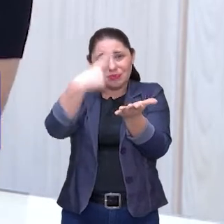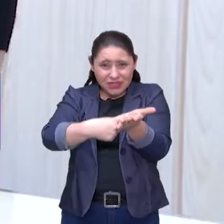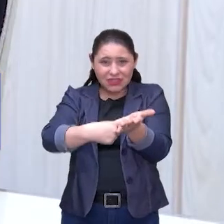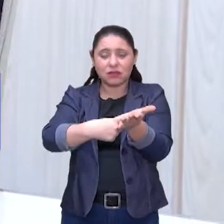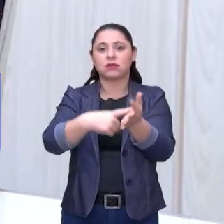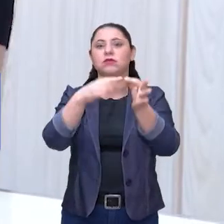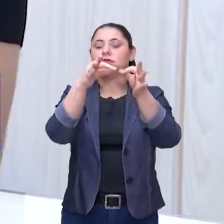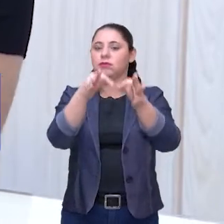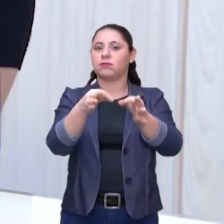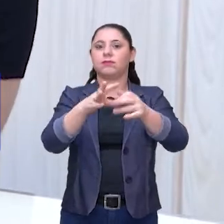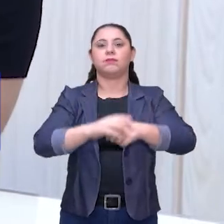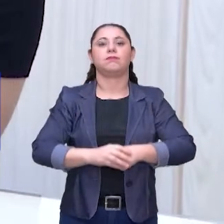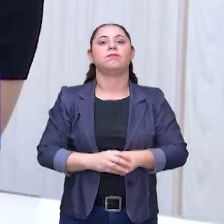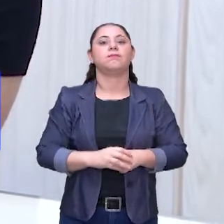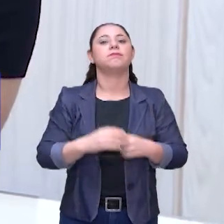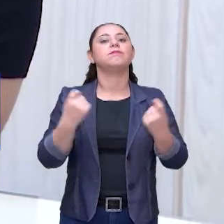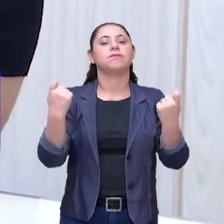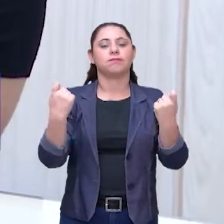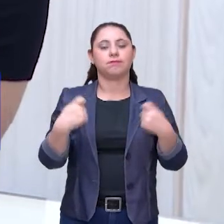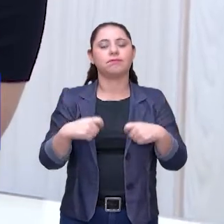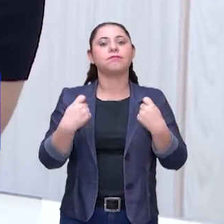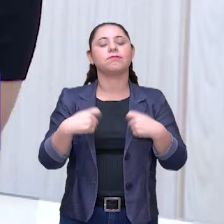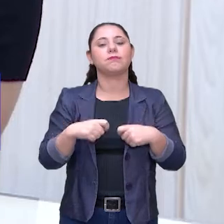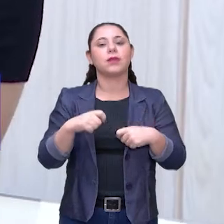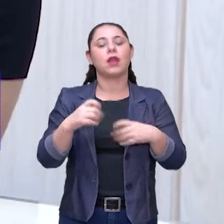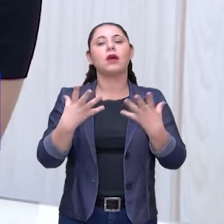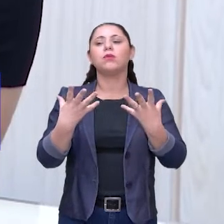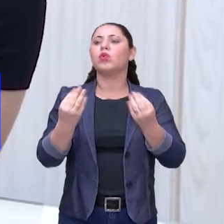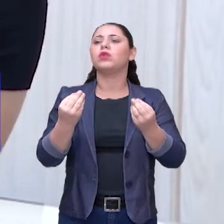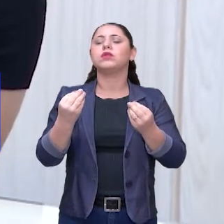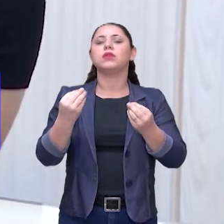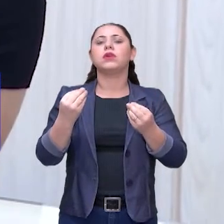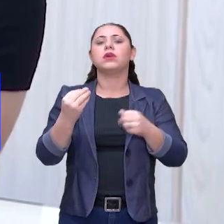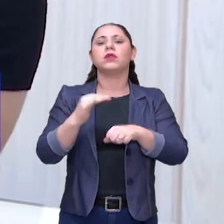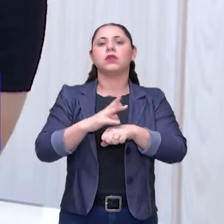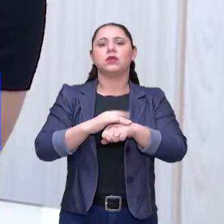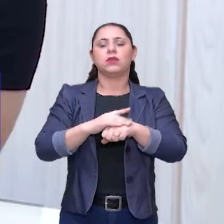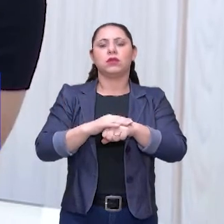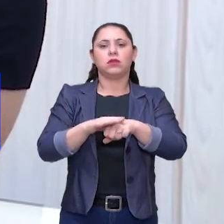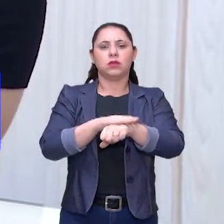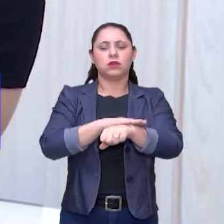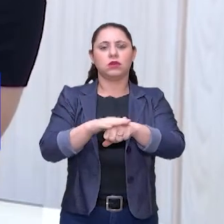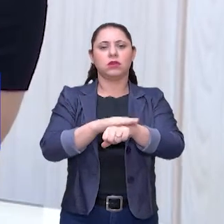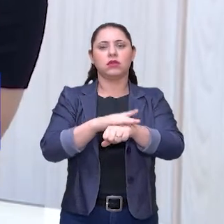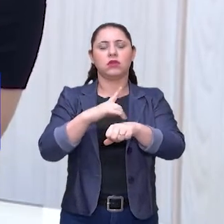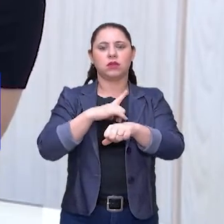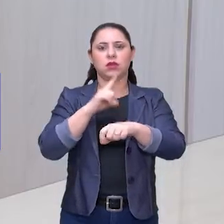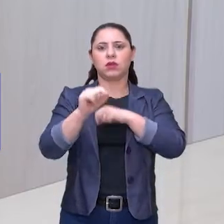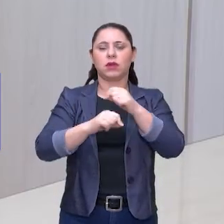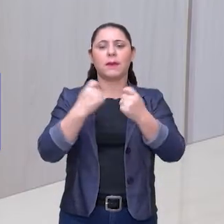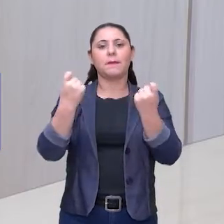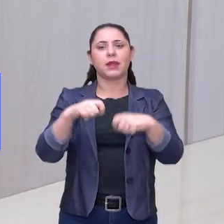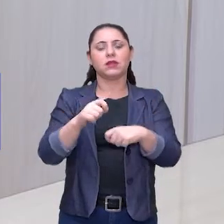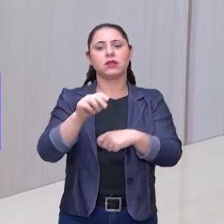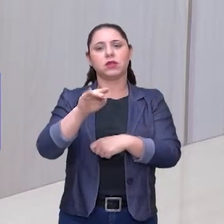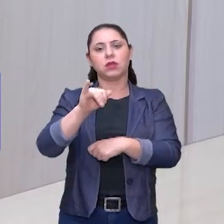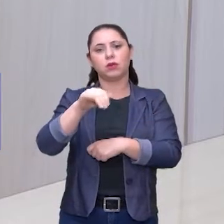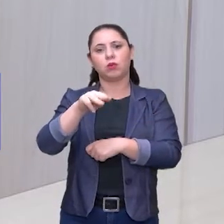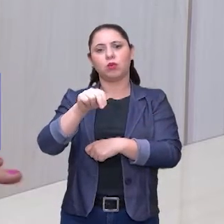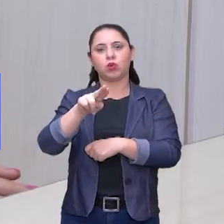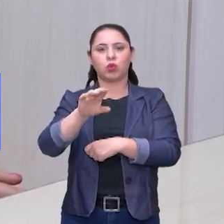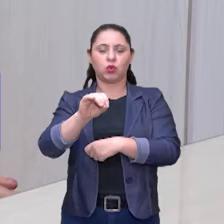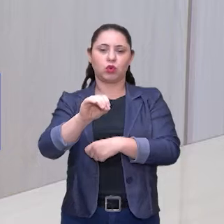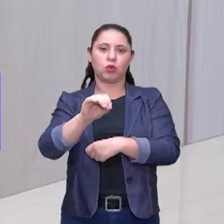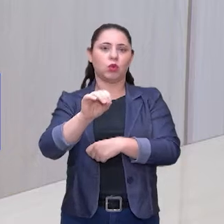ou imunobiológicas, a carteira vacinal tem que estar redondinha, entendeu? Então tem que... Muitas doenças